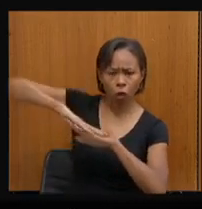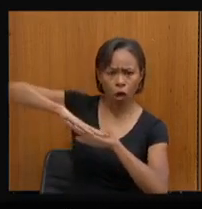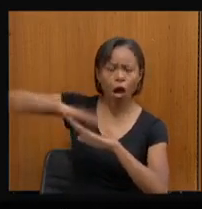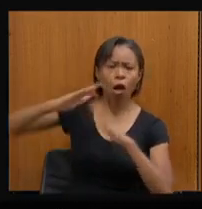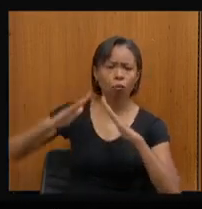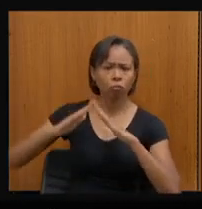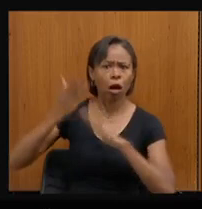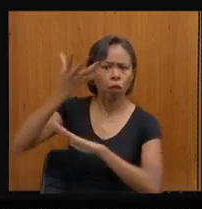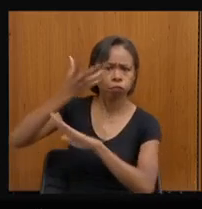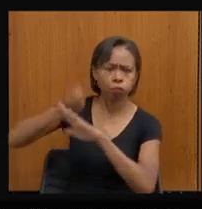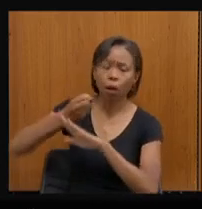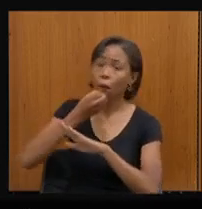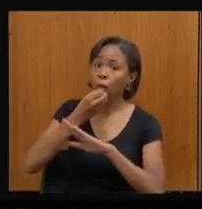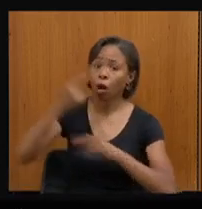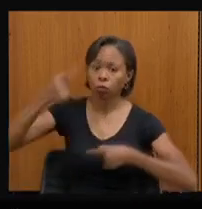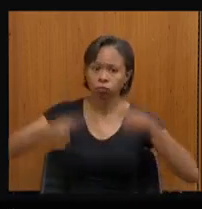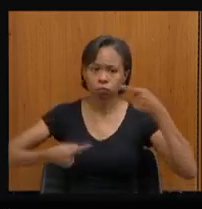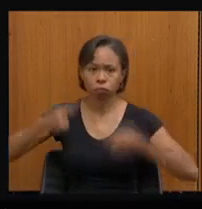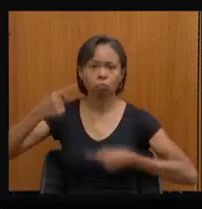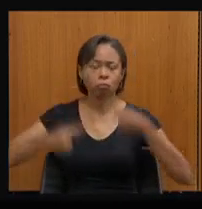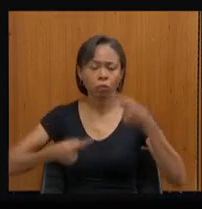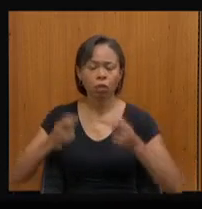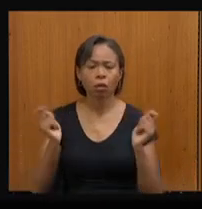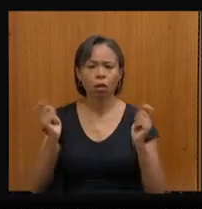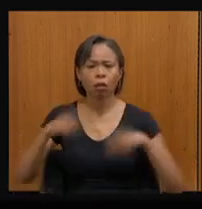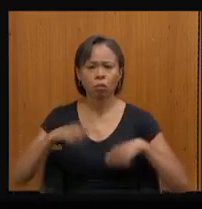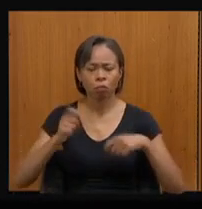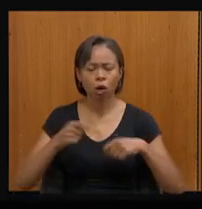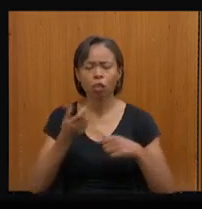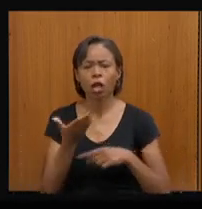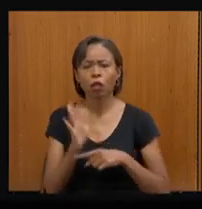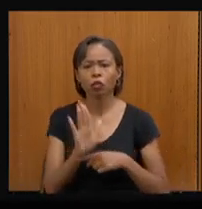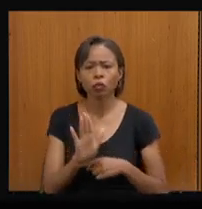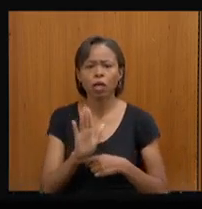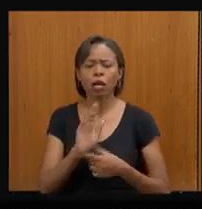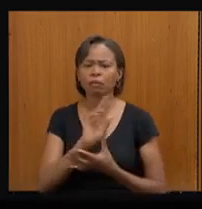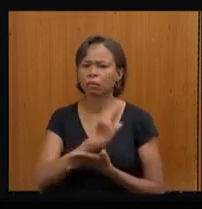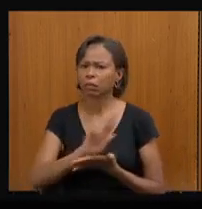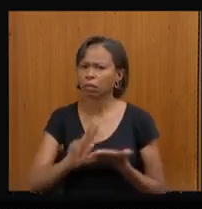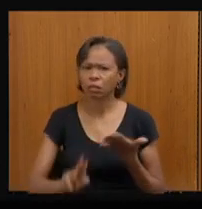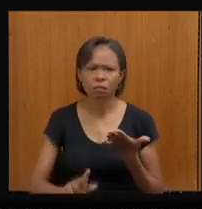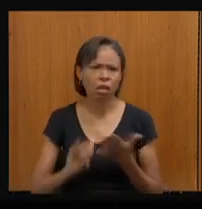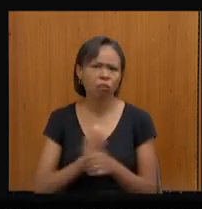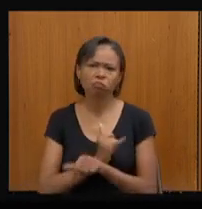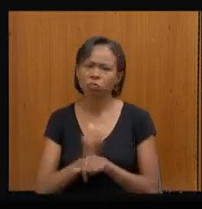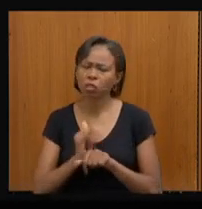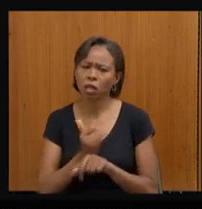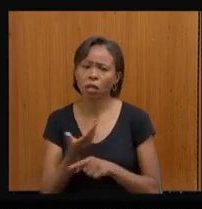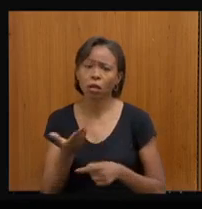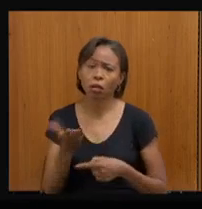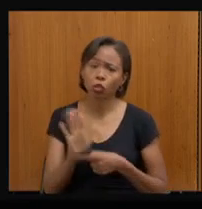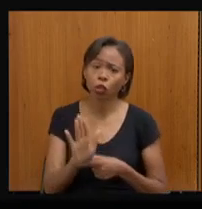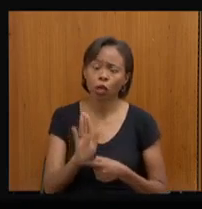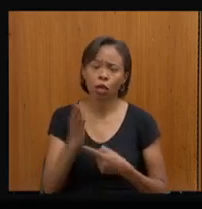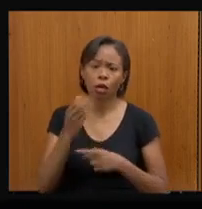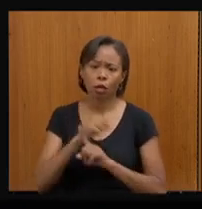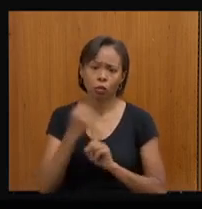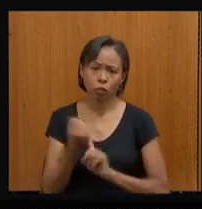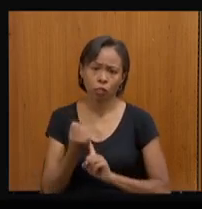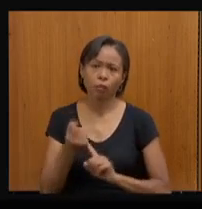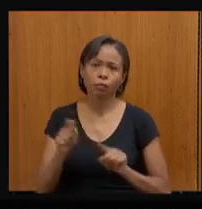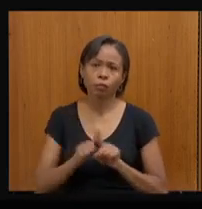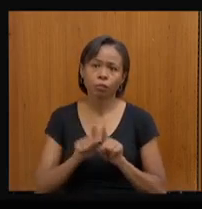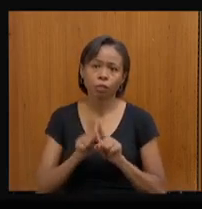que ela pode agregar de diversas maneiras é contribuído diversas maneiras para a sociedade e contribuir